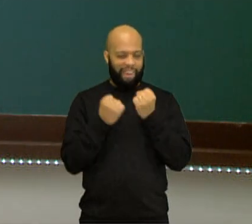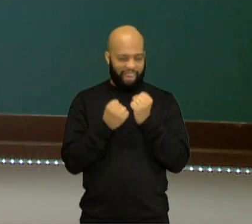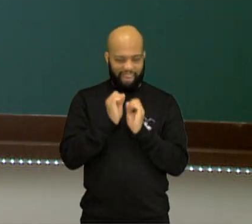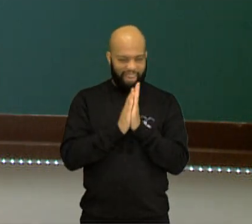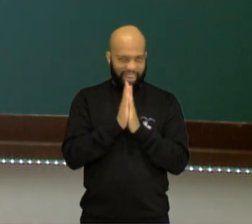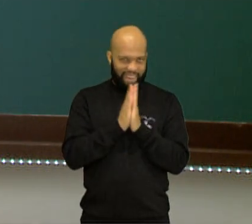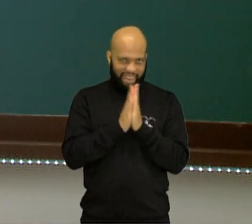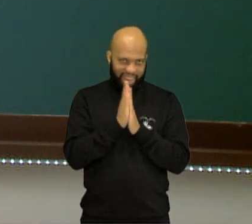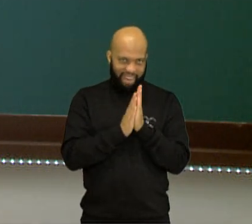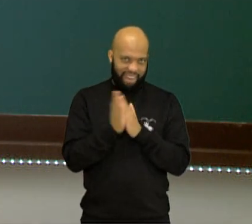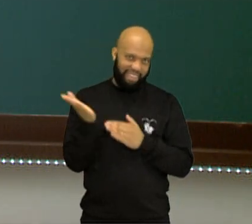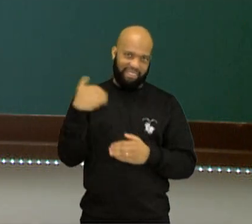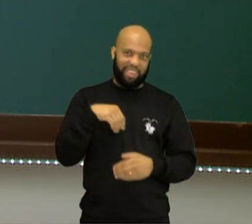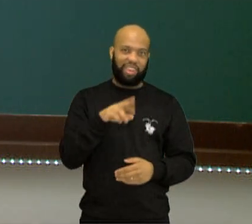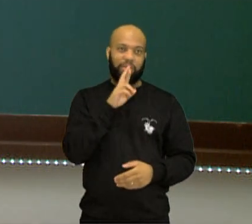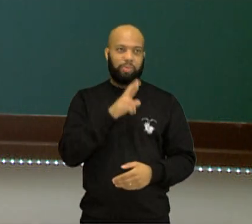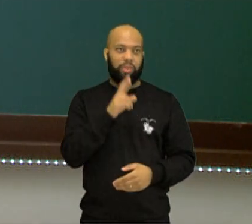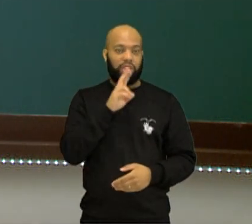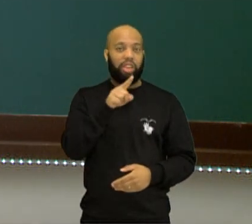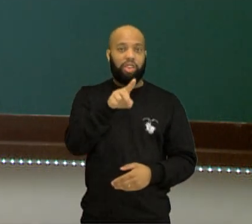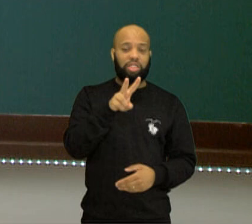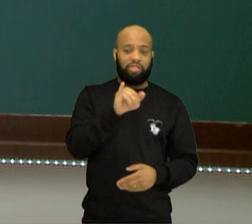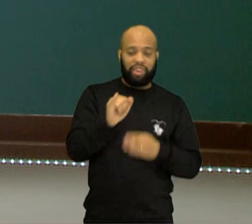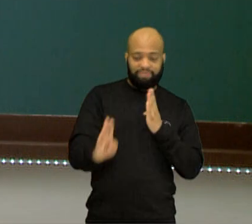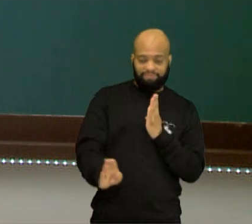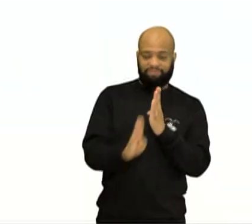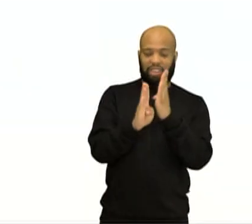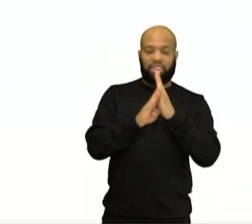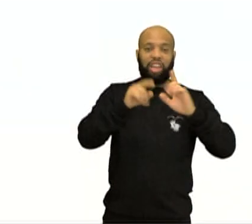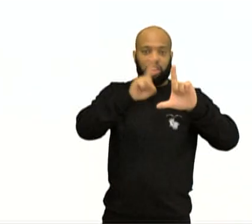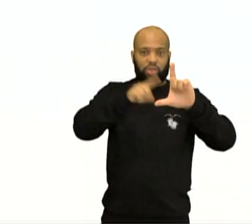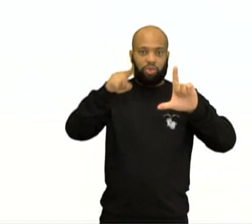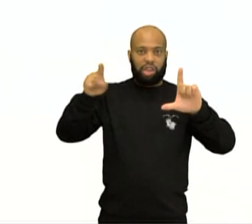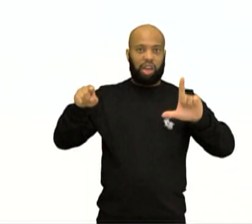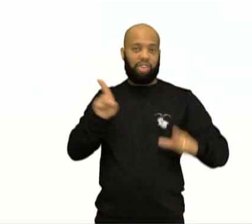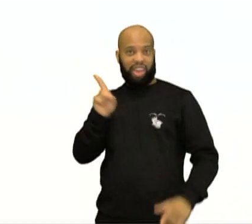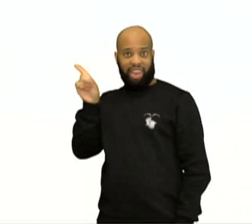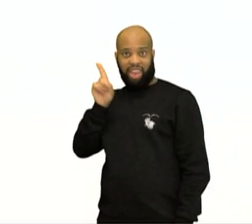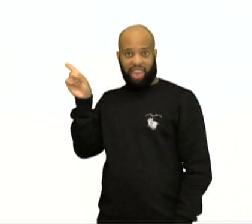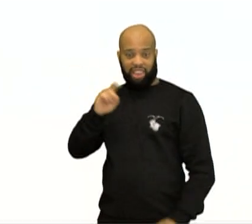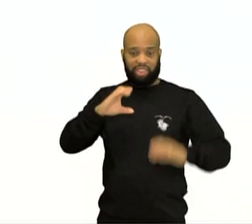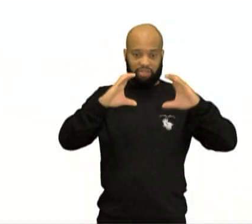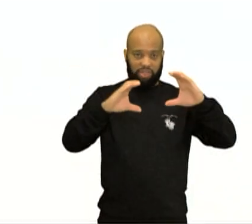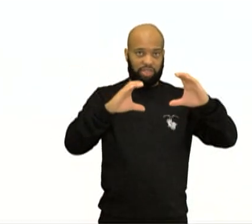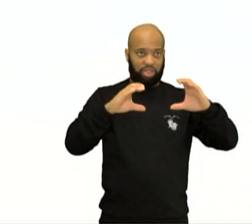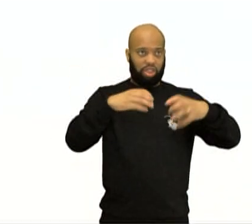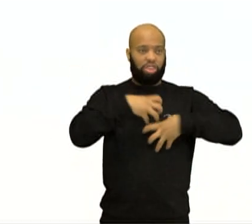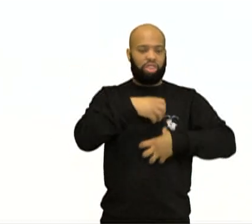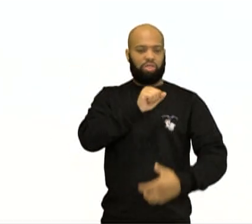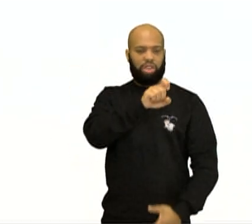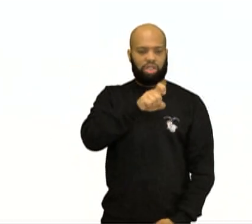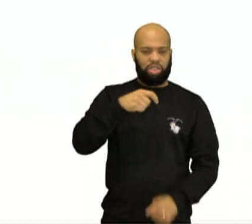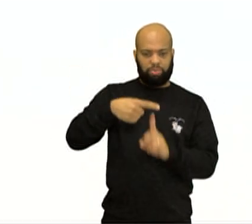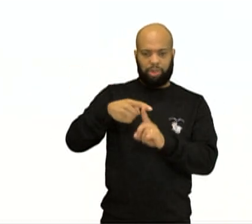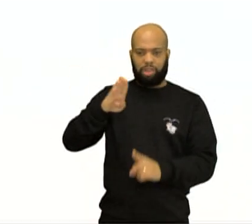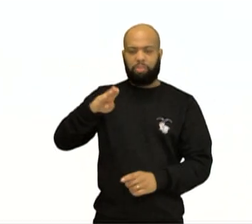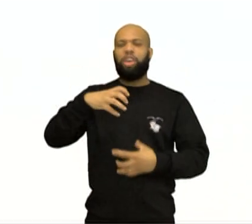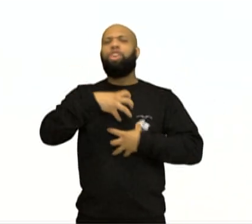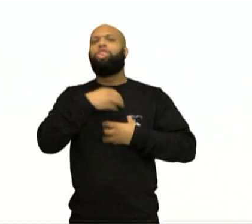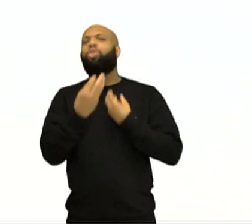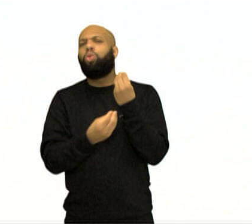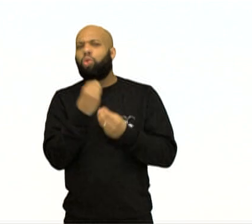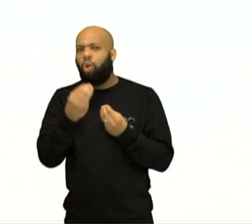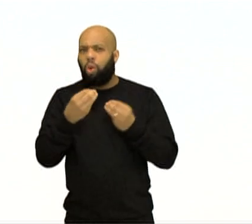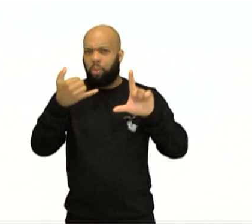fazer um quiz? Então, lá, identifique no gráfico se a função afim é linear, identidade